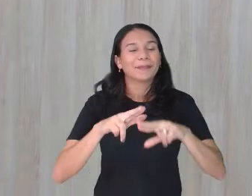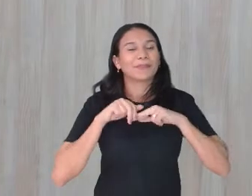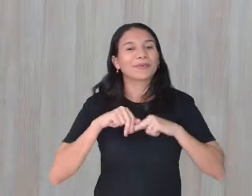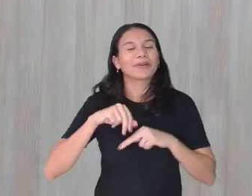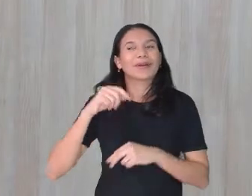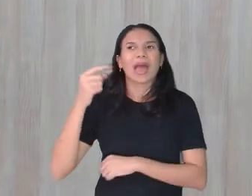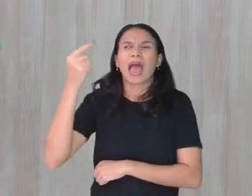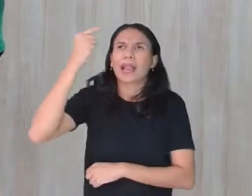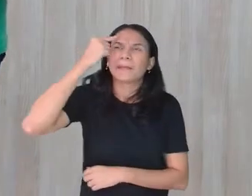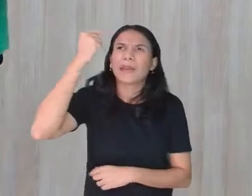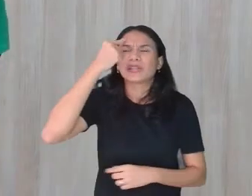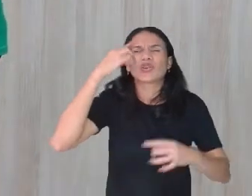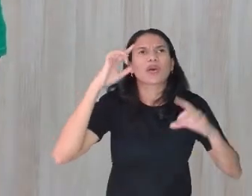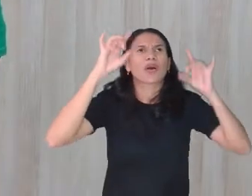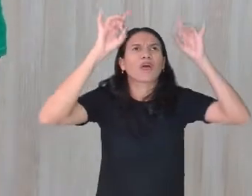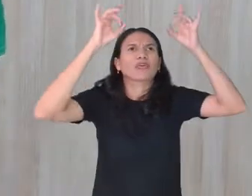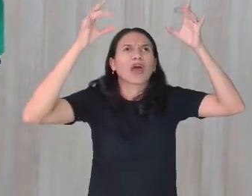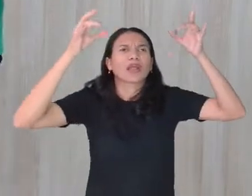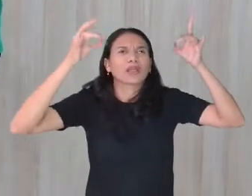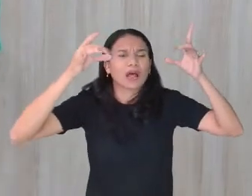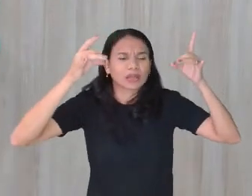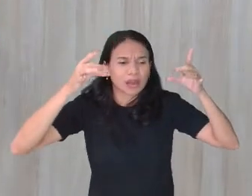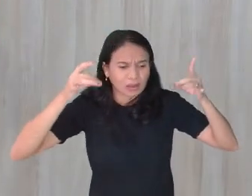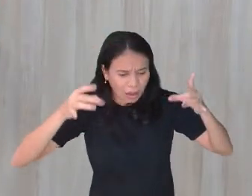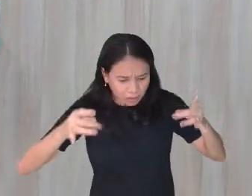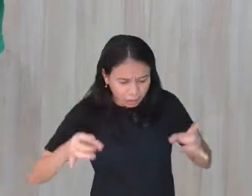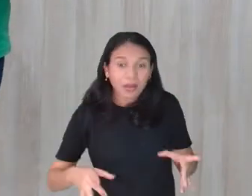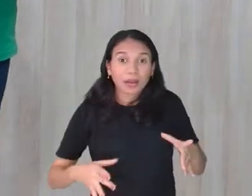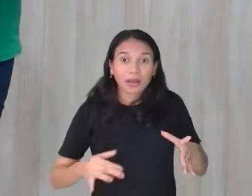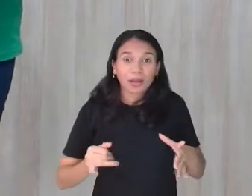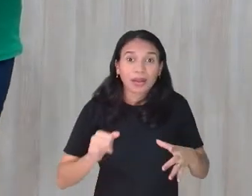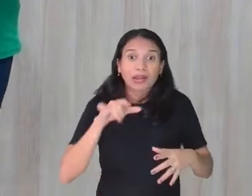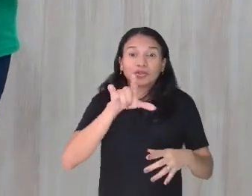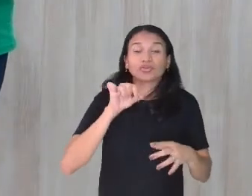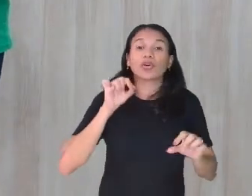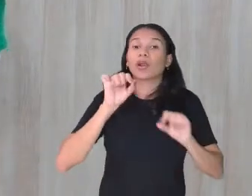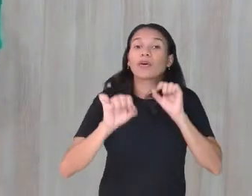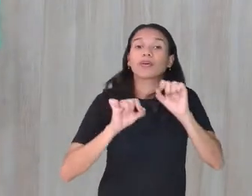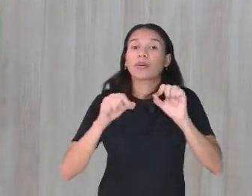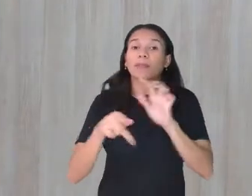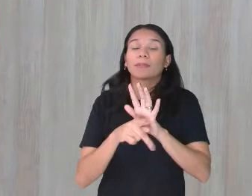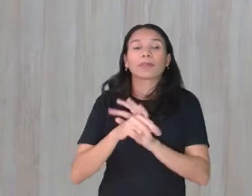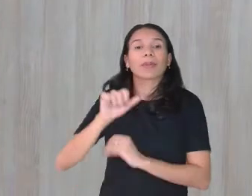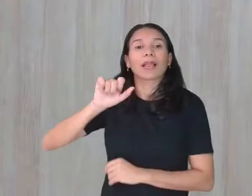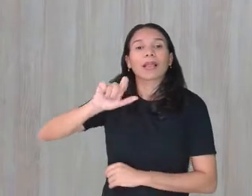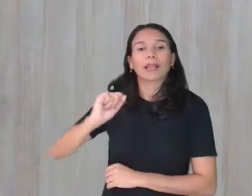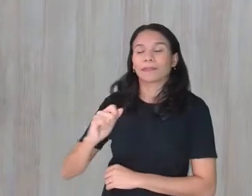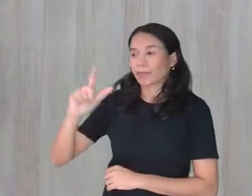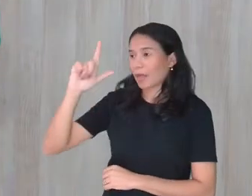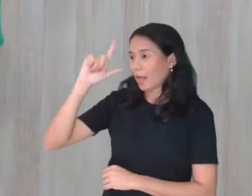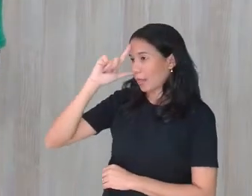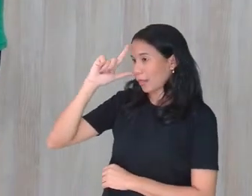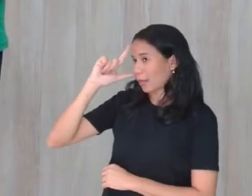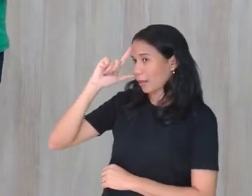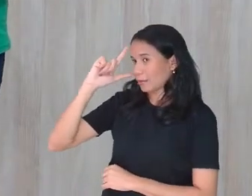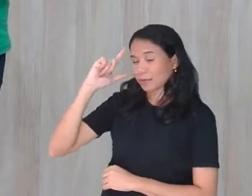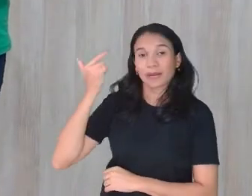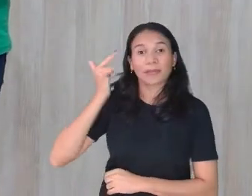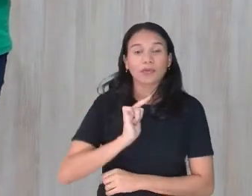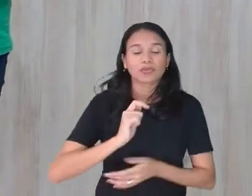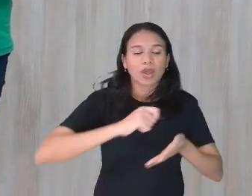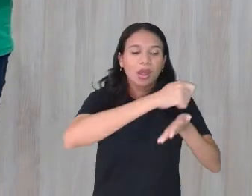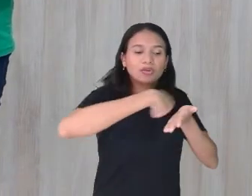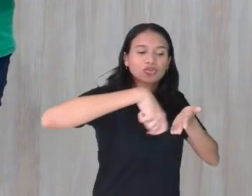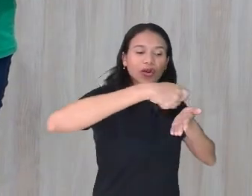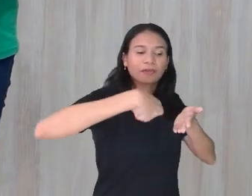Linneu pensou em tanta coisa que ele escolheu, né, a língua predominante da época, que era o latim, para escrever o nome da